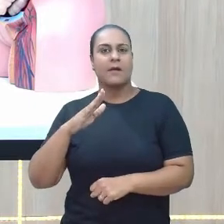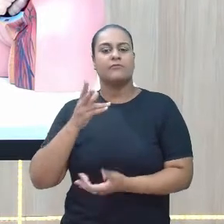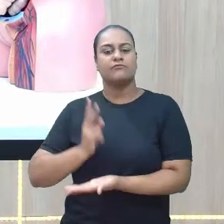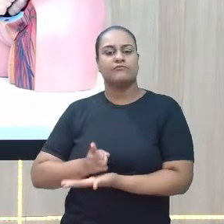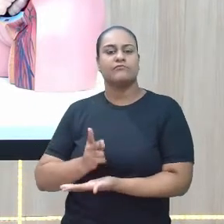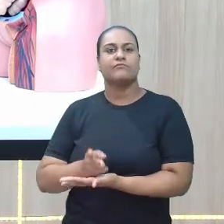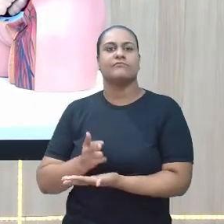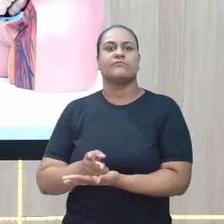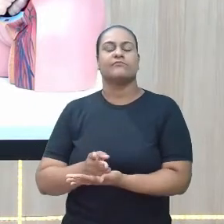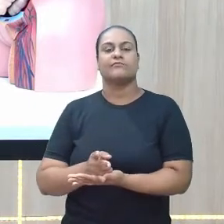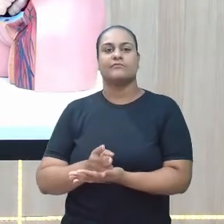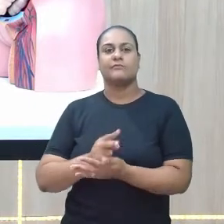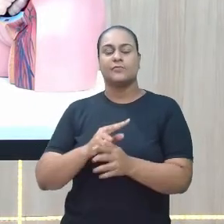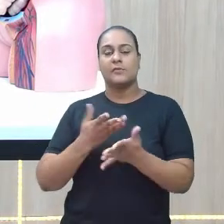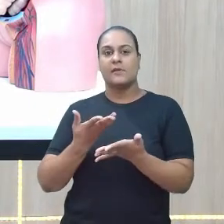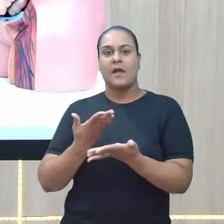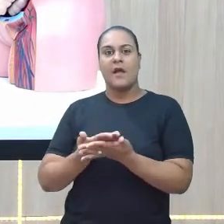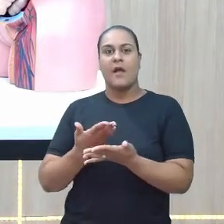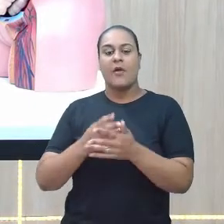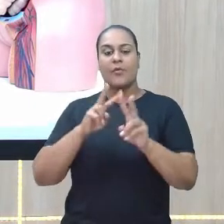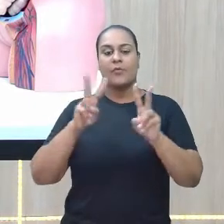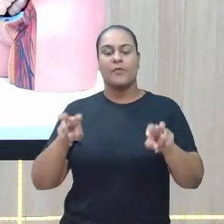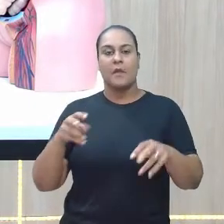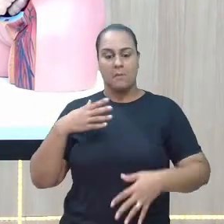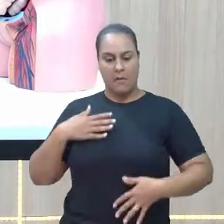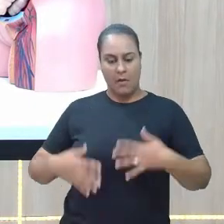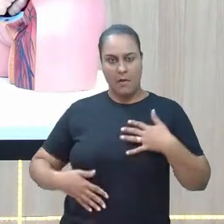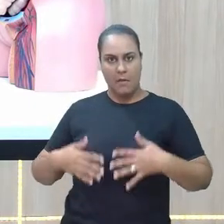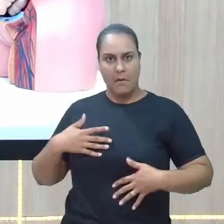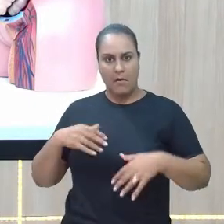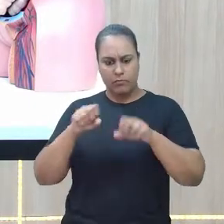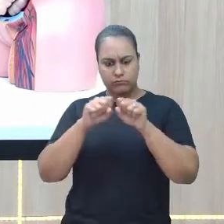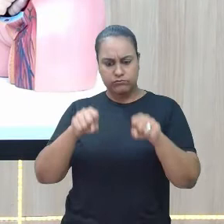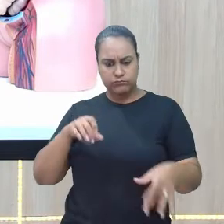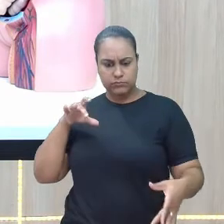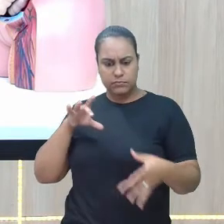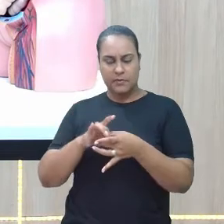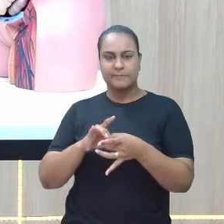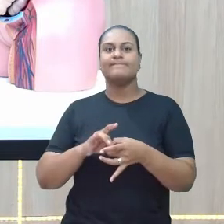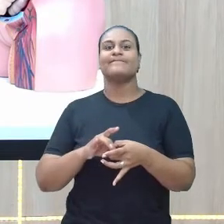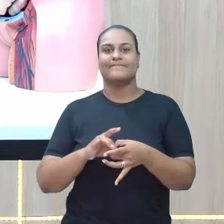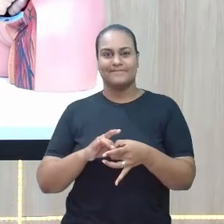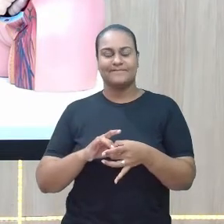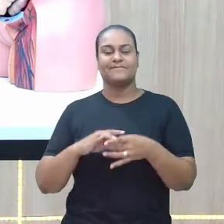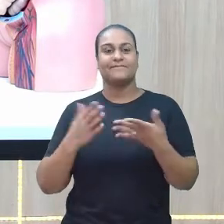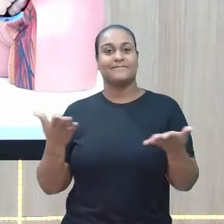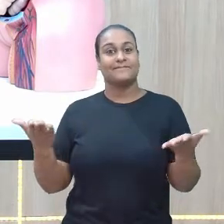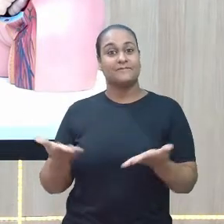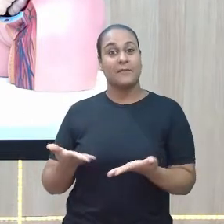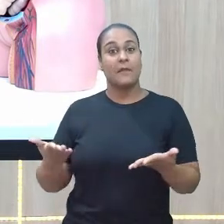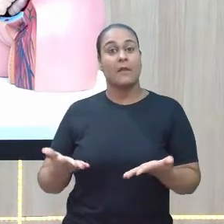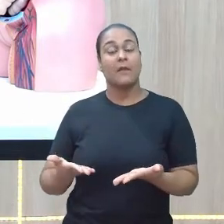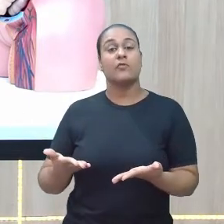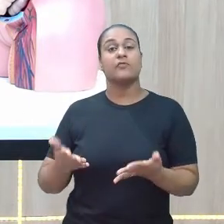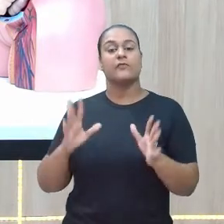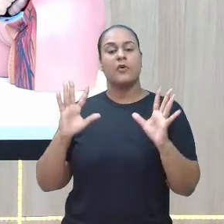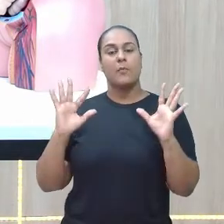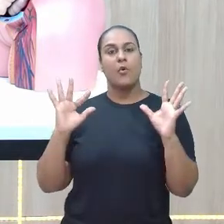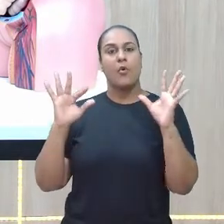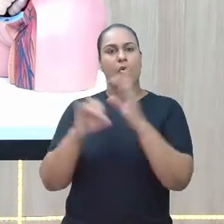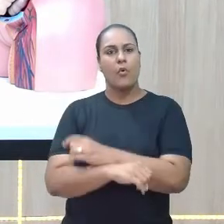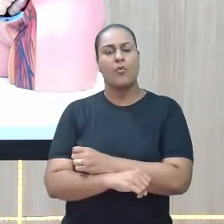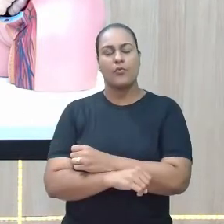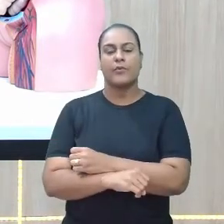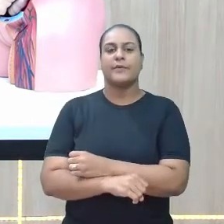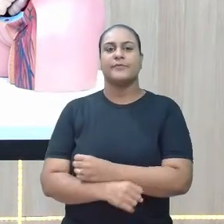continuando a nossa aula sobre o corpo humano como um sistema integrado. Então, hoje, nós iremos concluir esse